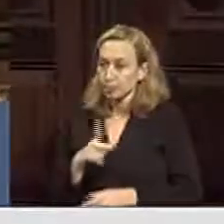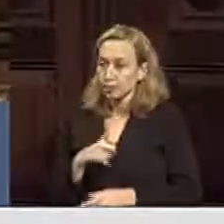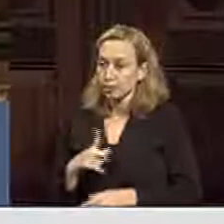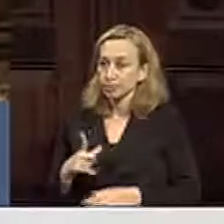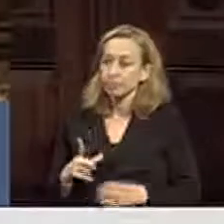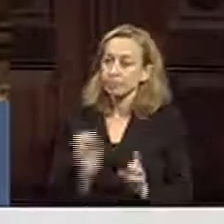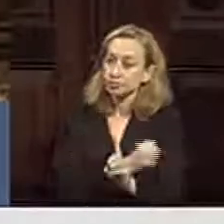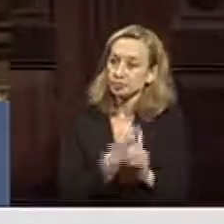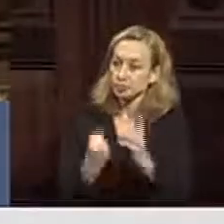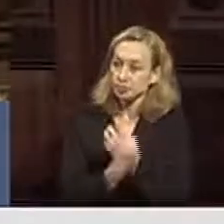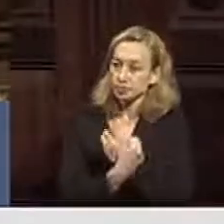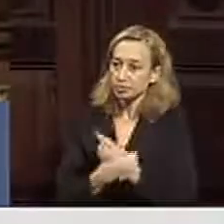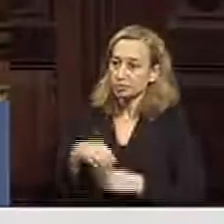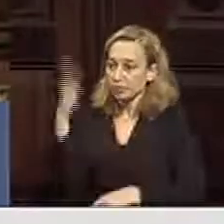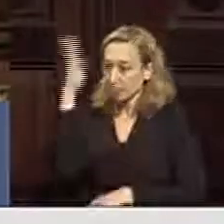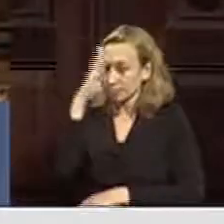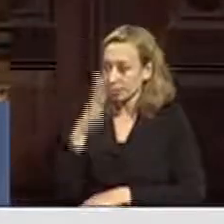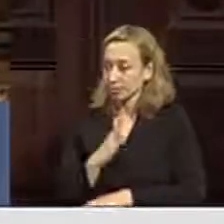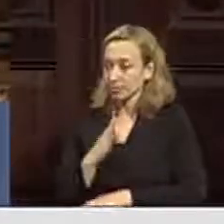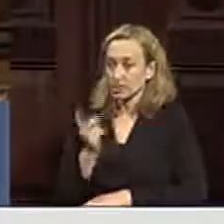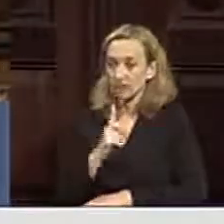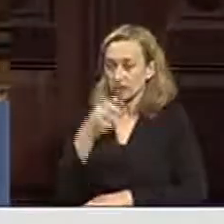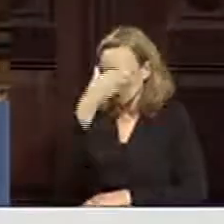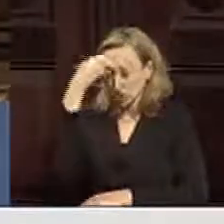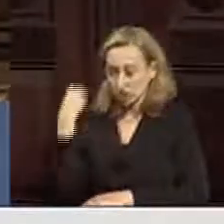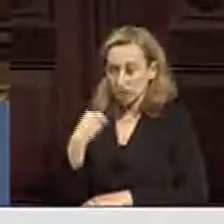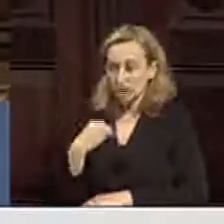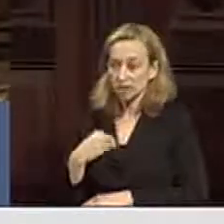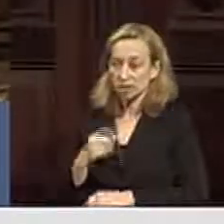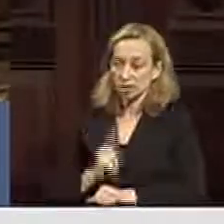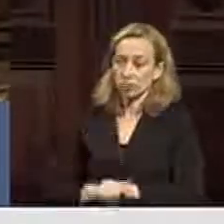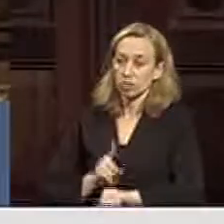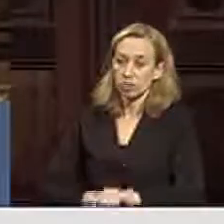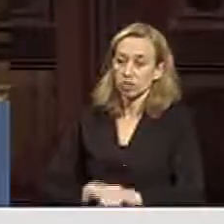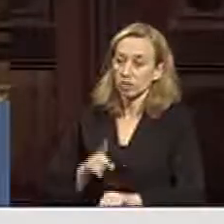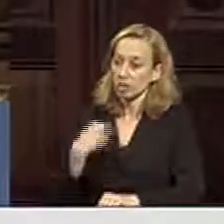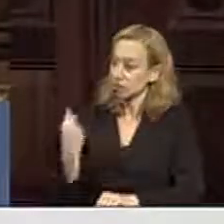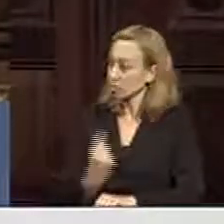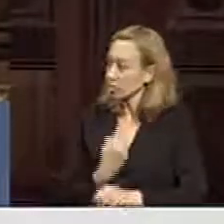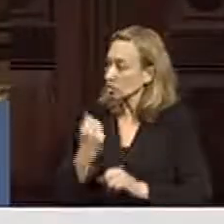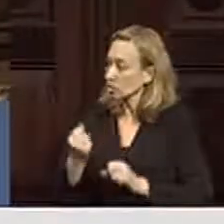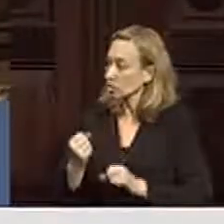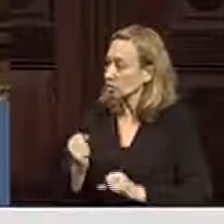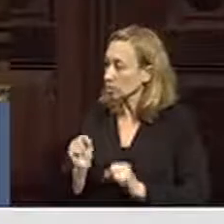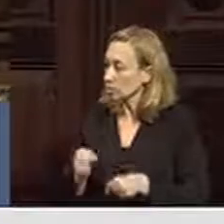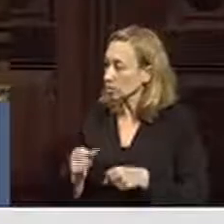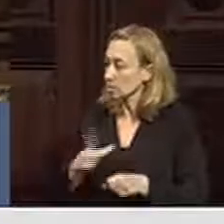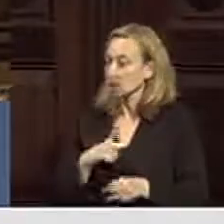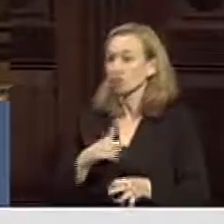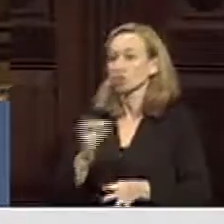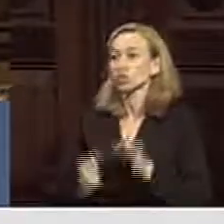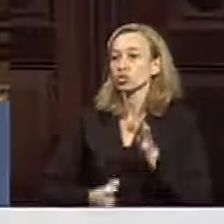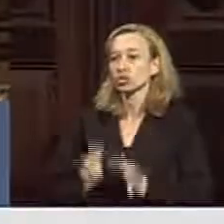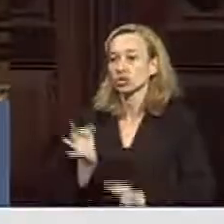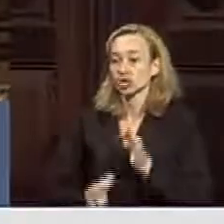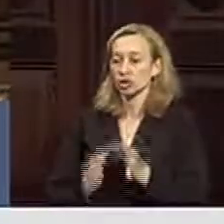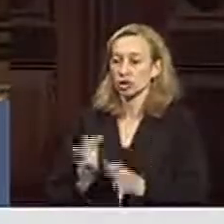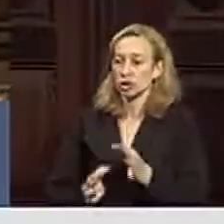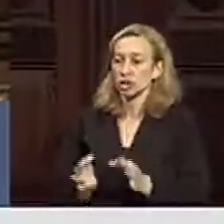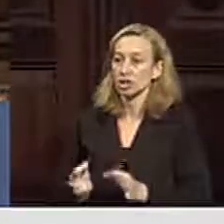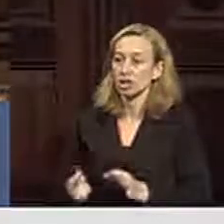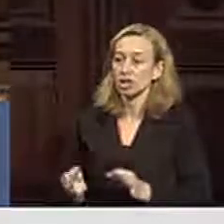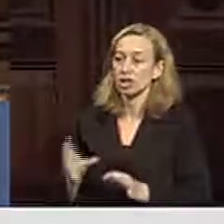se esqueça desse período de terror, para que a gente possa ter justiça e que esses